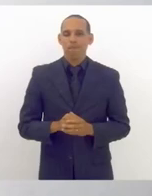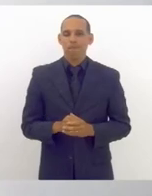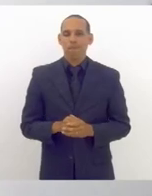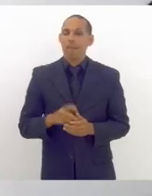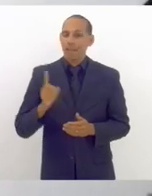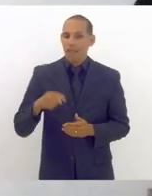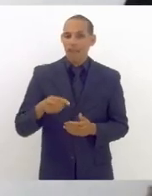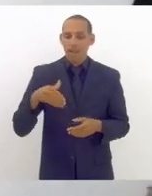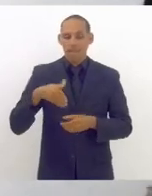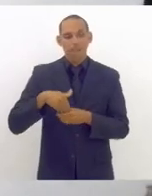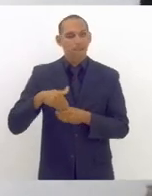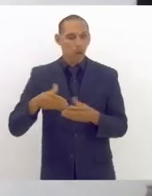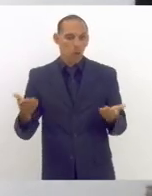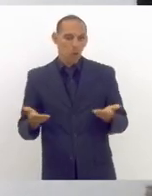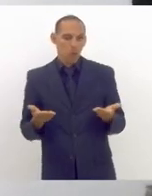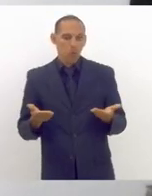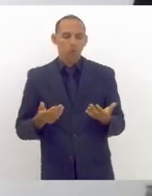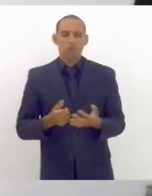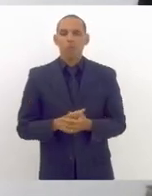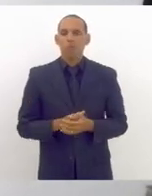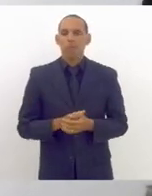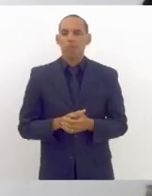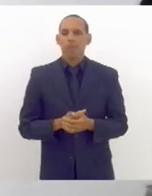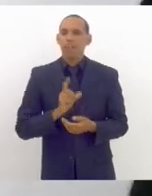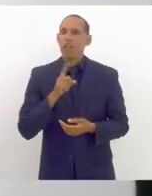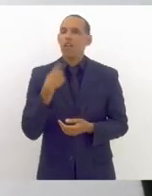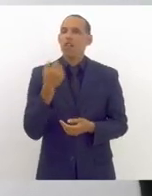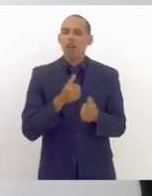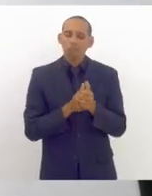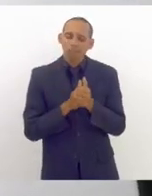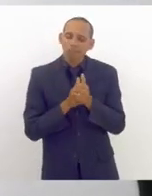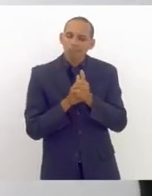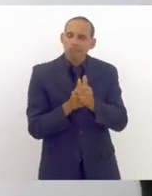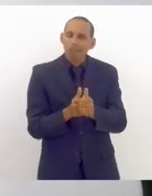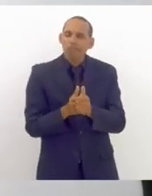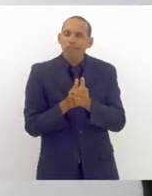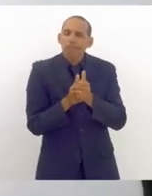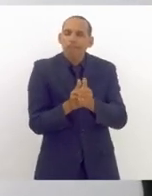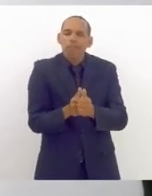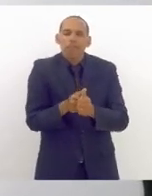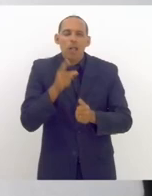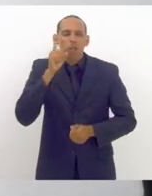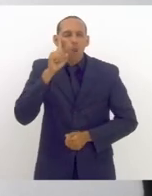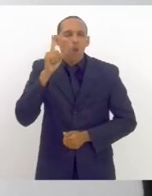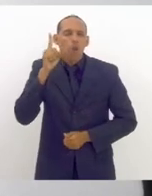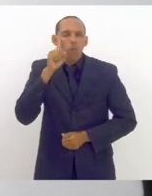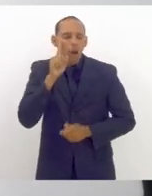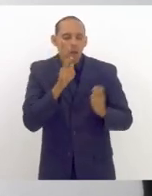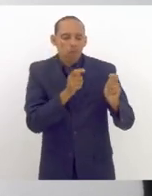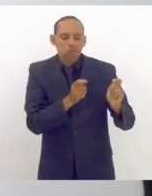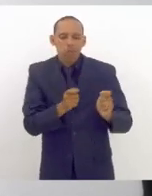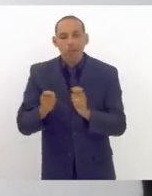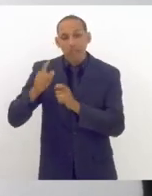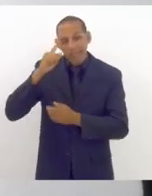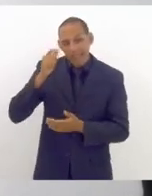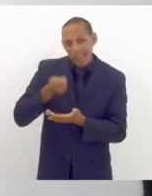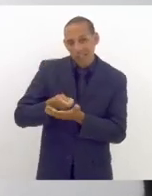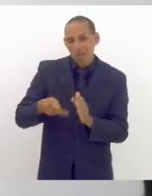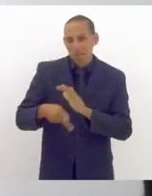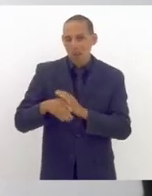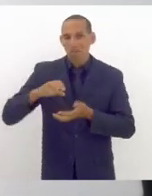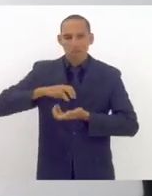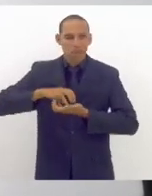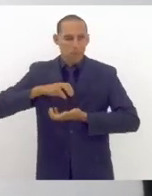pautada para votação hoje nós acompanhamos cotidianamente as decisões do